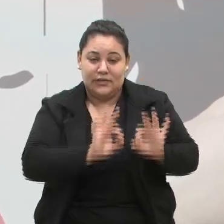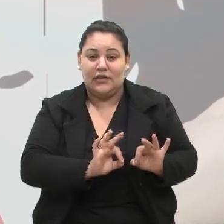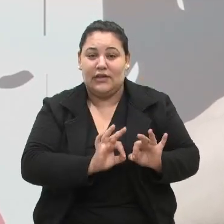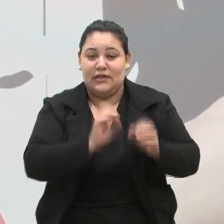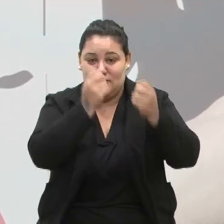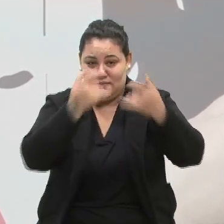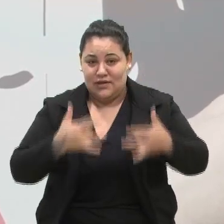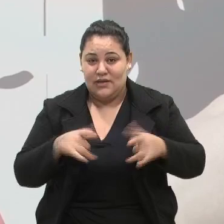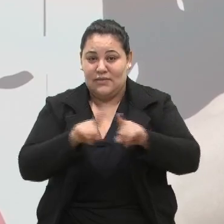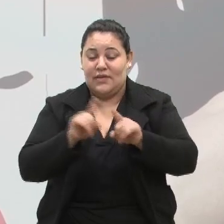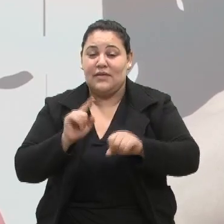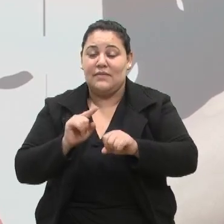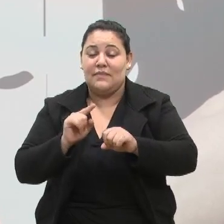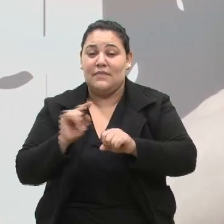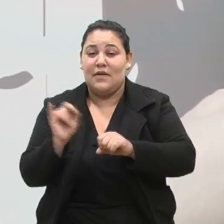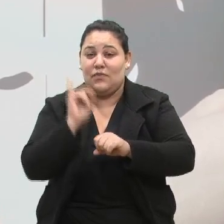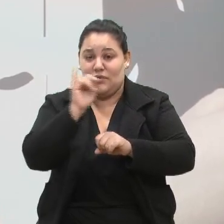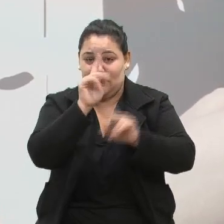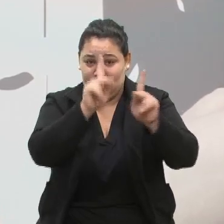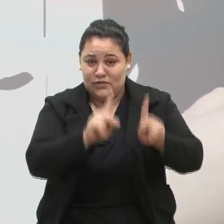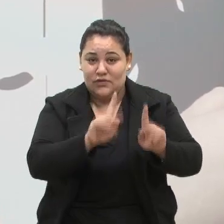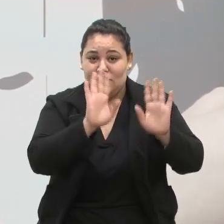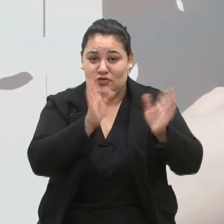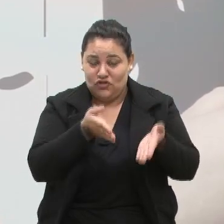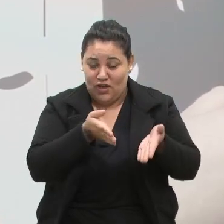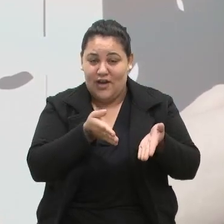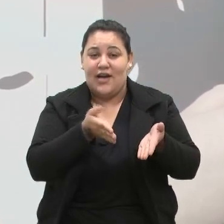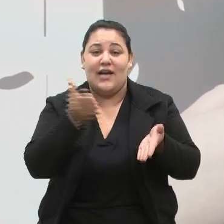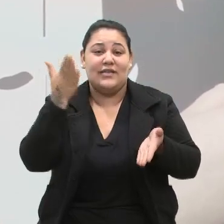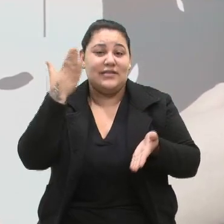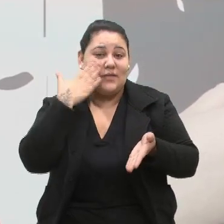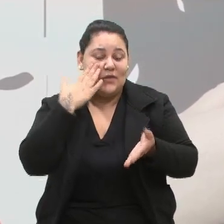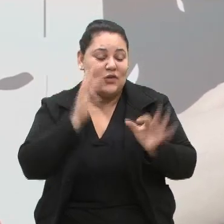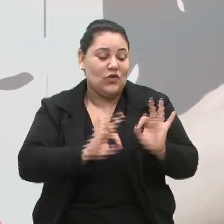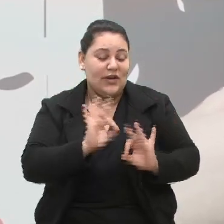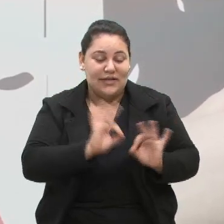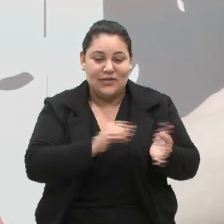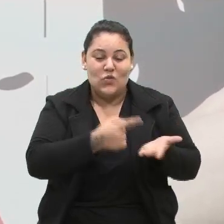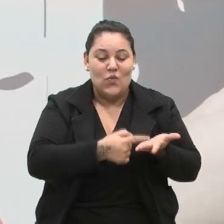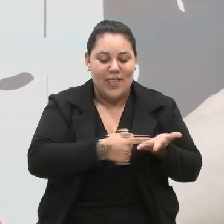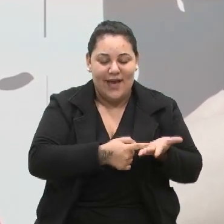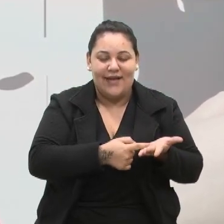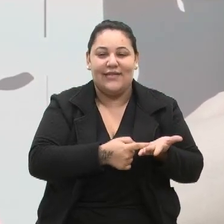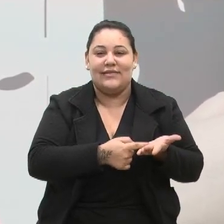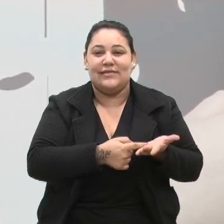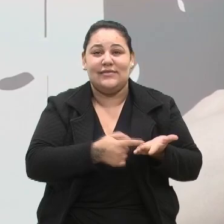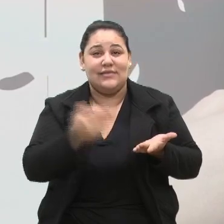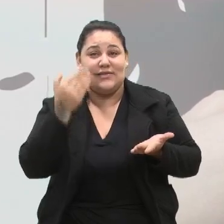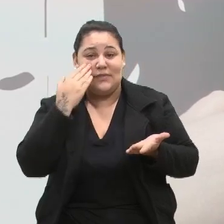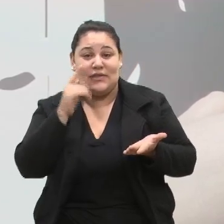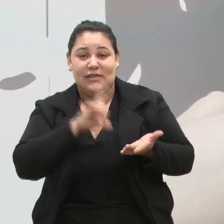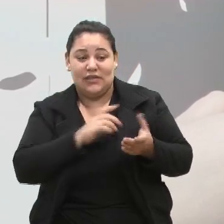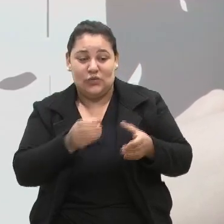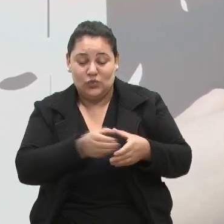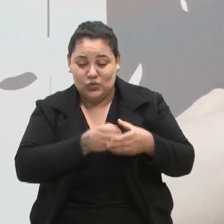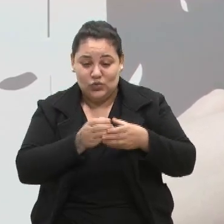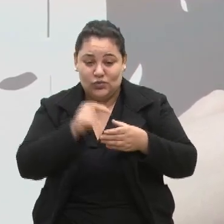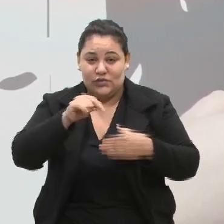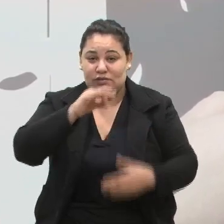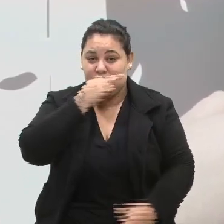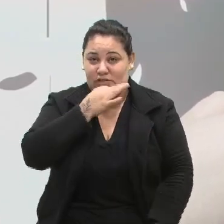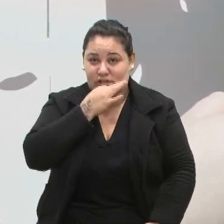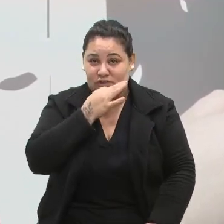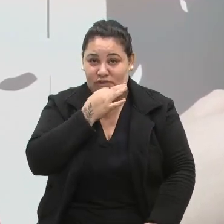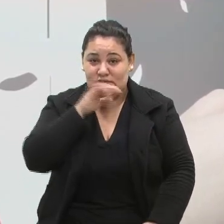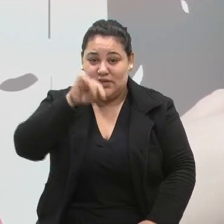Mas é importante as pessoas já irem se agendando, saberem que existe um grupo em Caxias, que